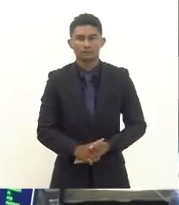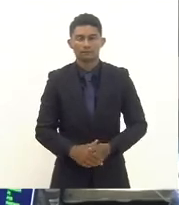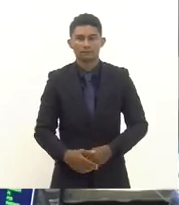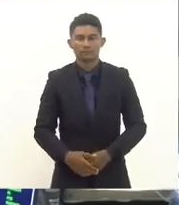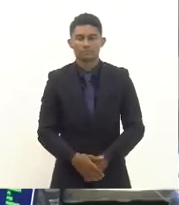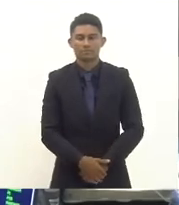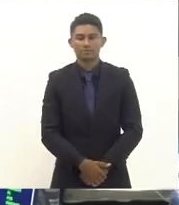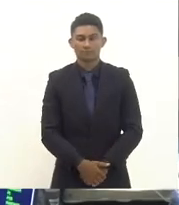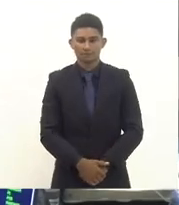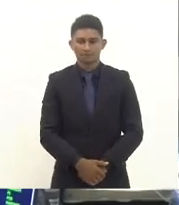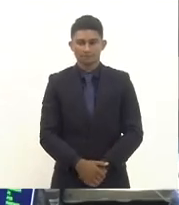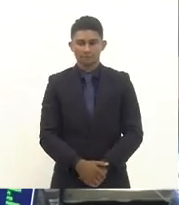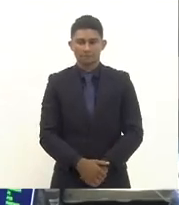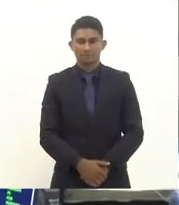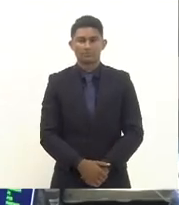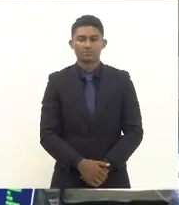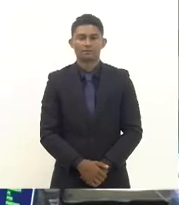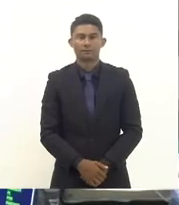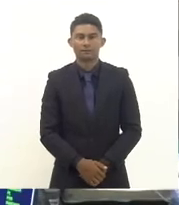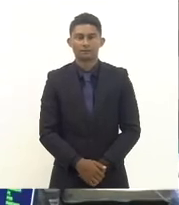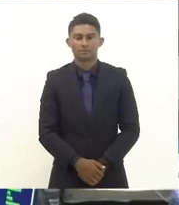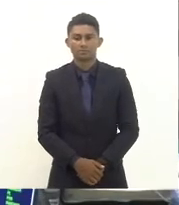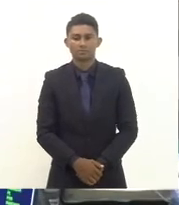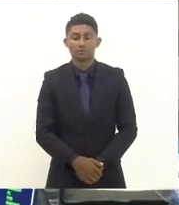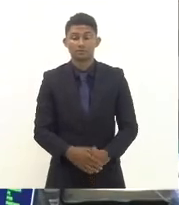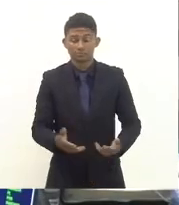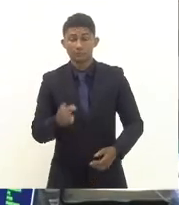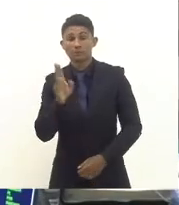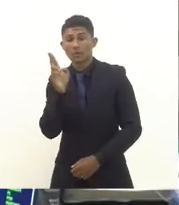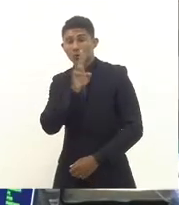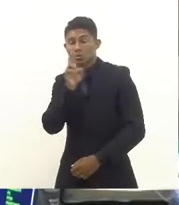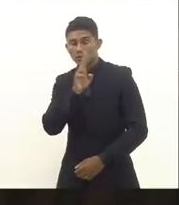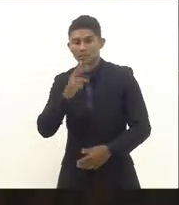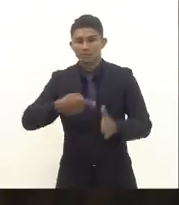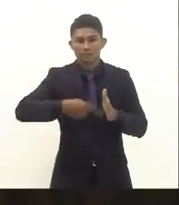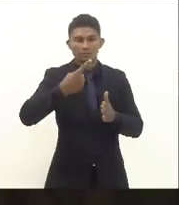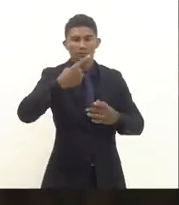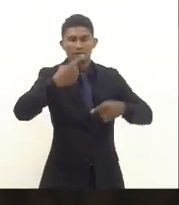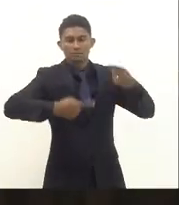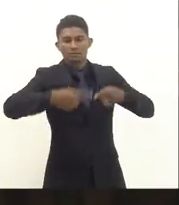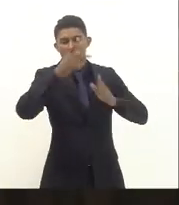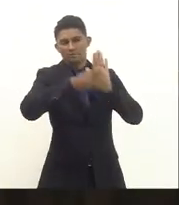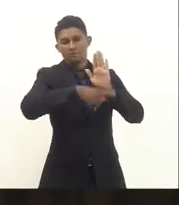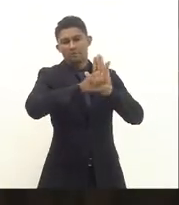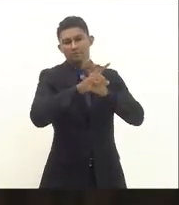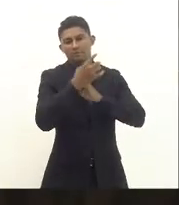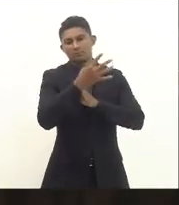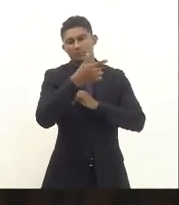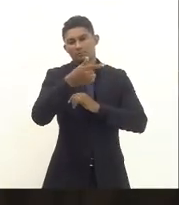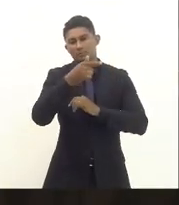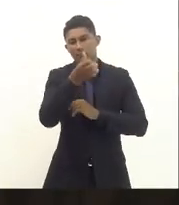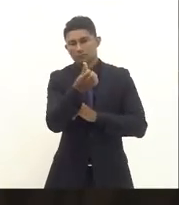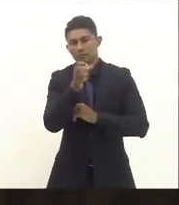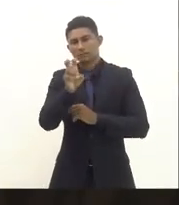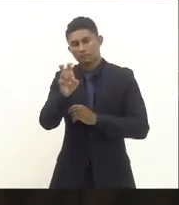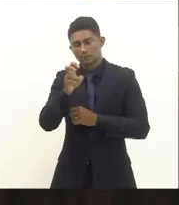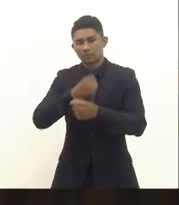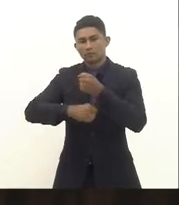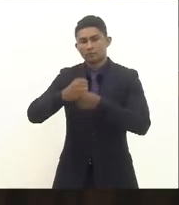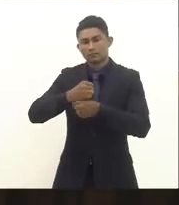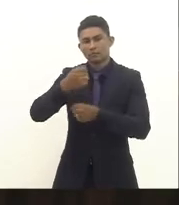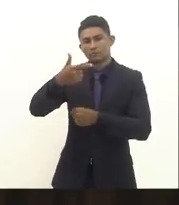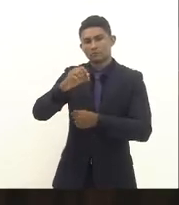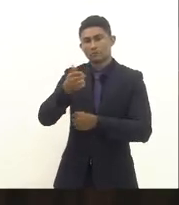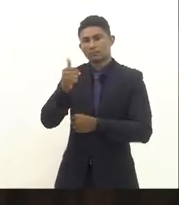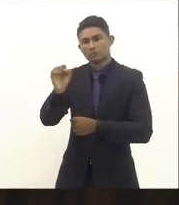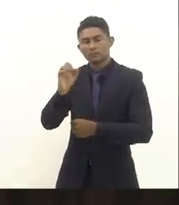E aí e em regime de urgência e discussão em grupo já dele 4265 de 18 de autoria do deputado